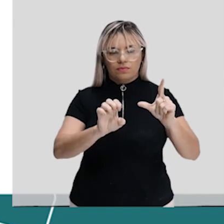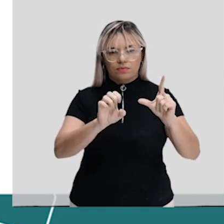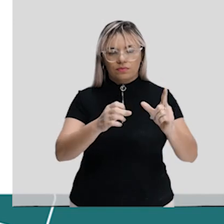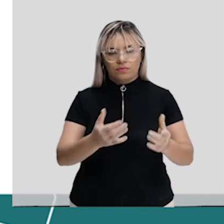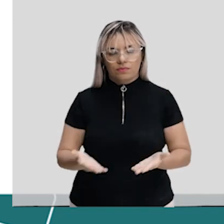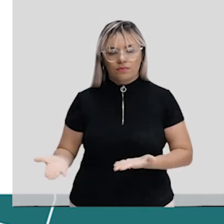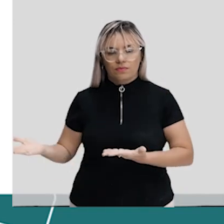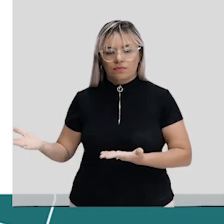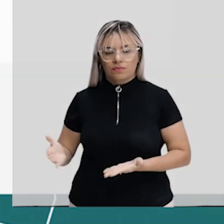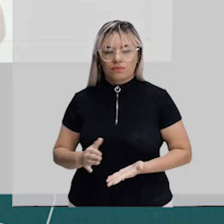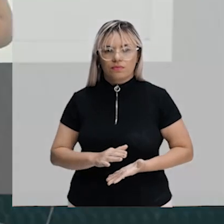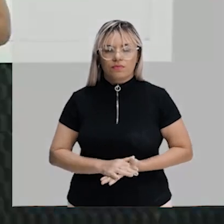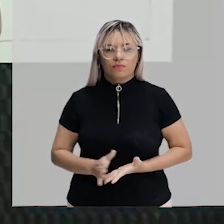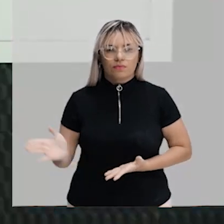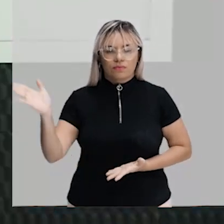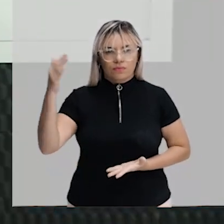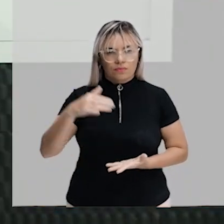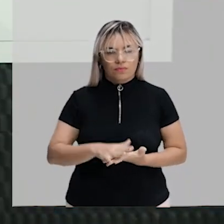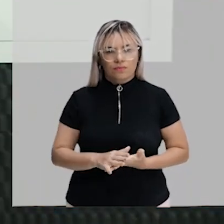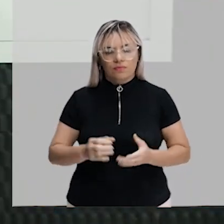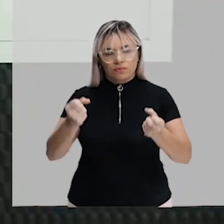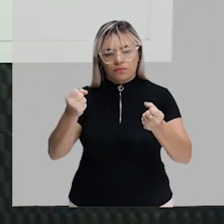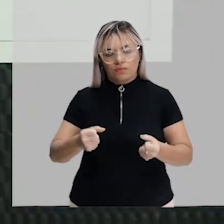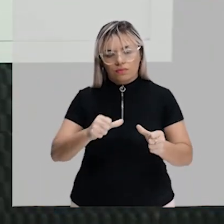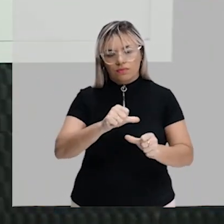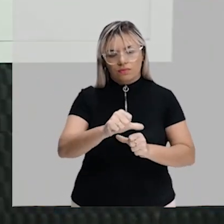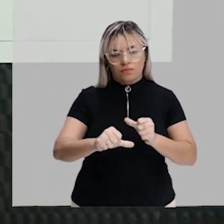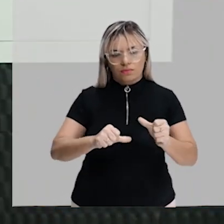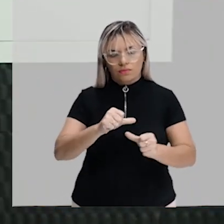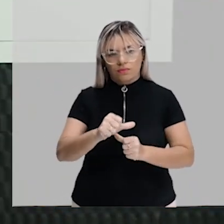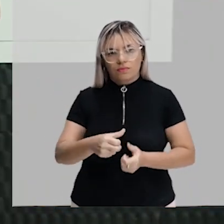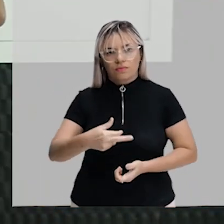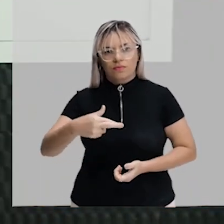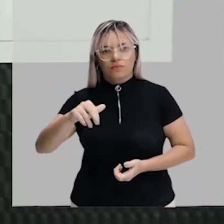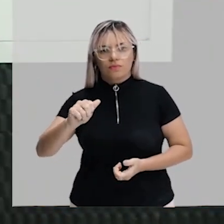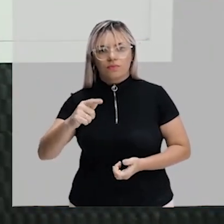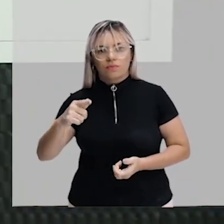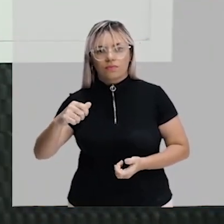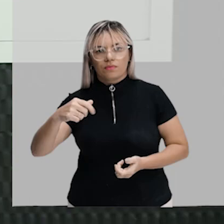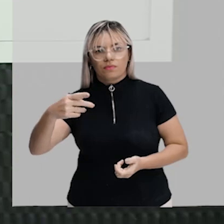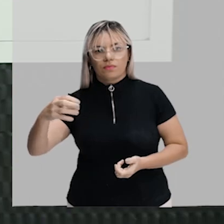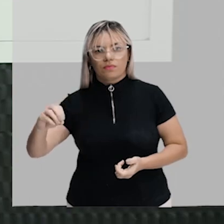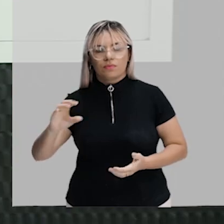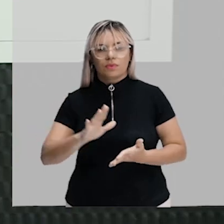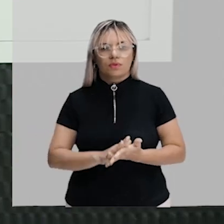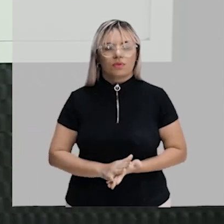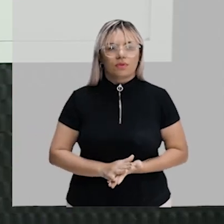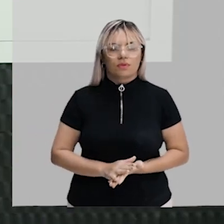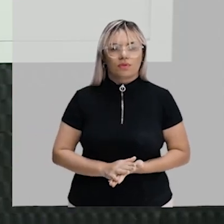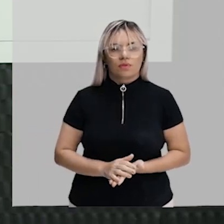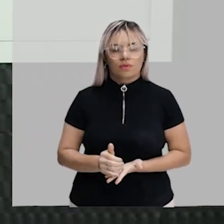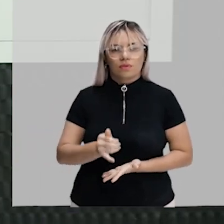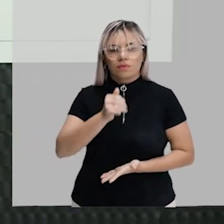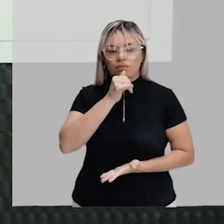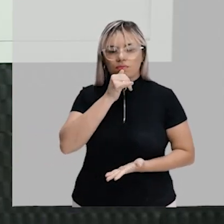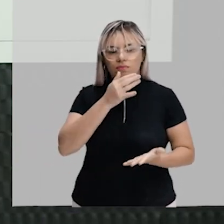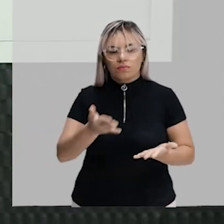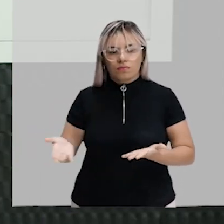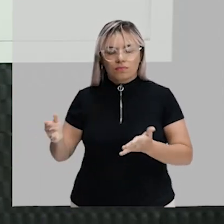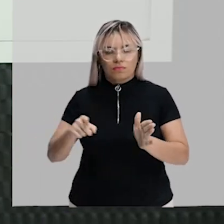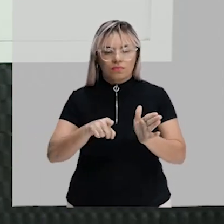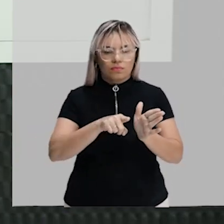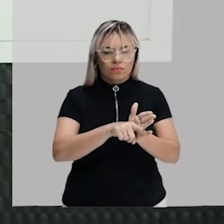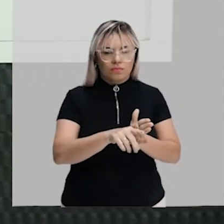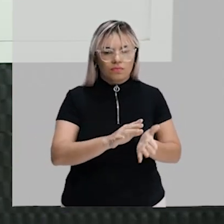0,008. Ora, galera, vamos lá. Você pode transformar isso aqui numa razão, tá? Então, por exemplo, ele fala na questão que 8